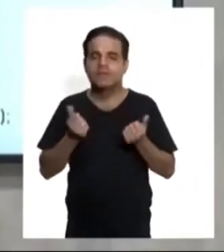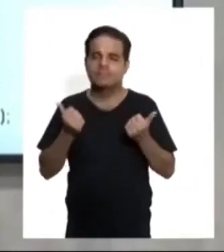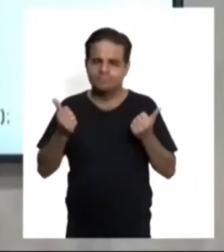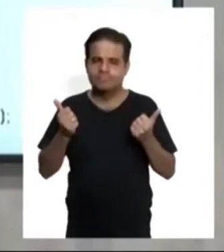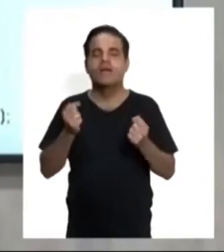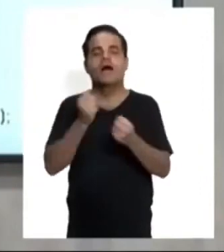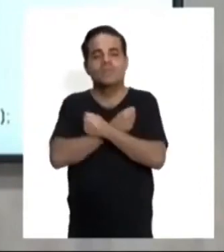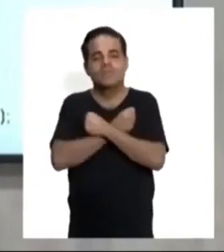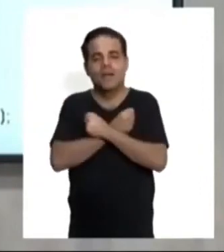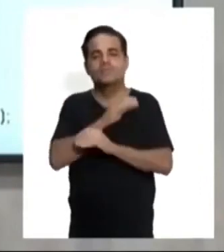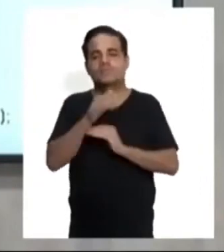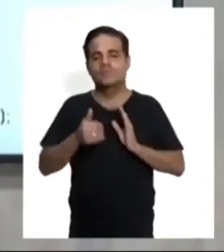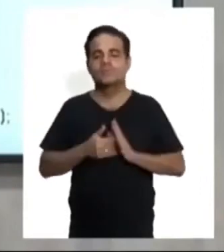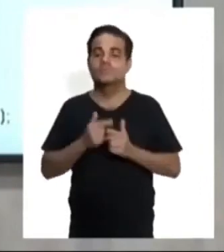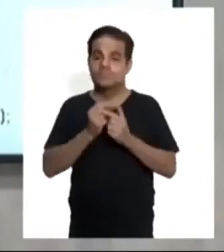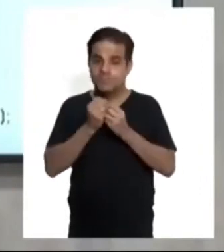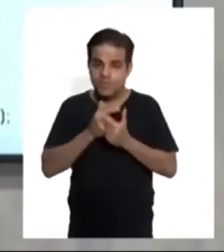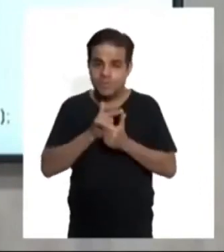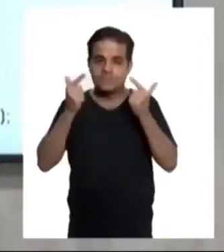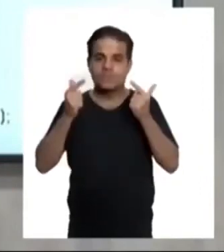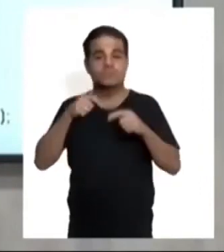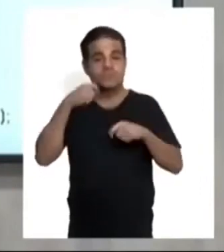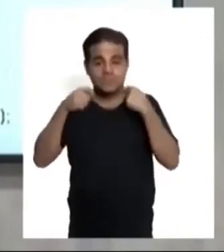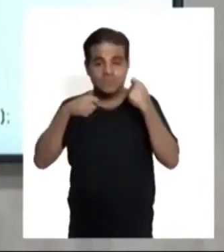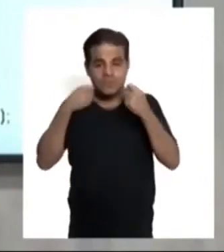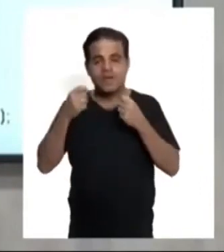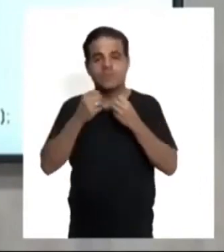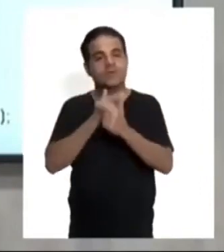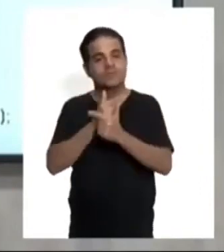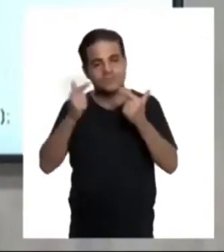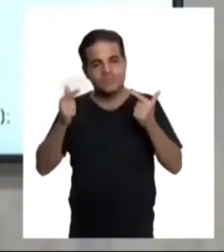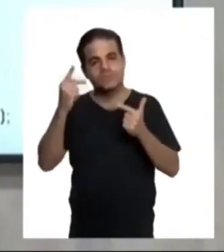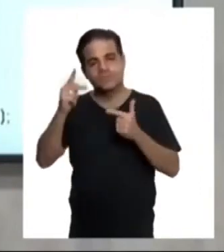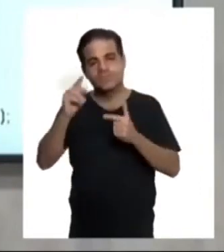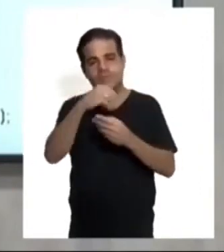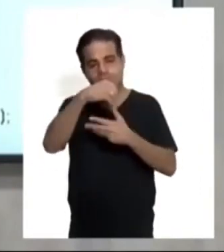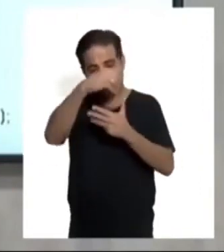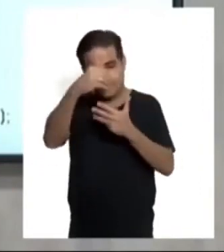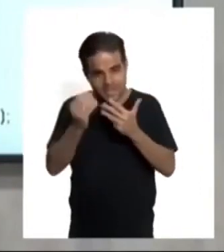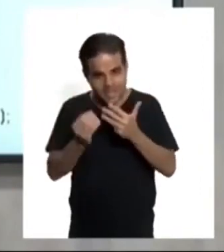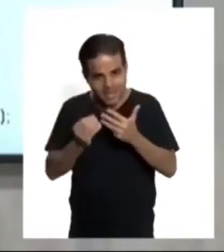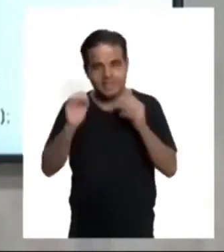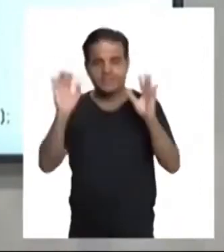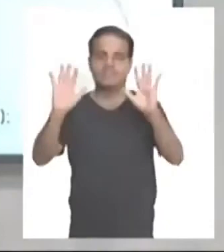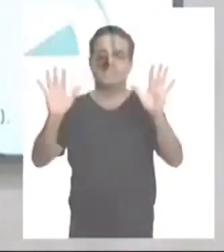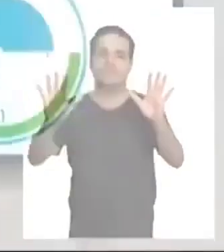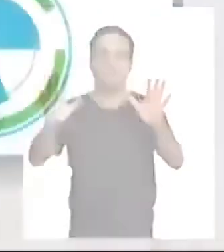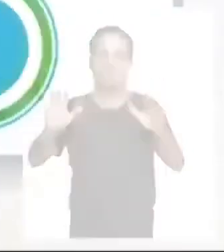vocês, boa sorte nos seus vestibulares, boa sorte no seu Enem. Tchau, gente.